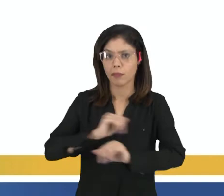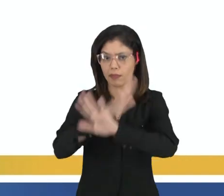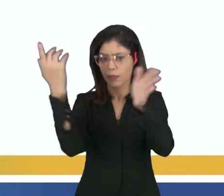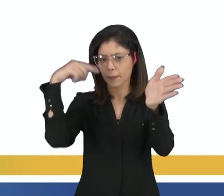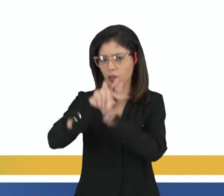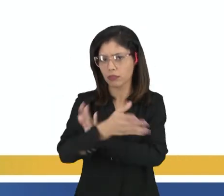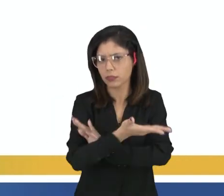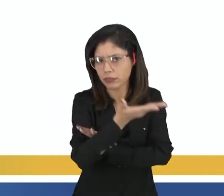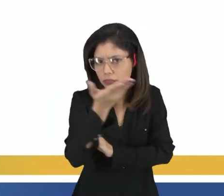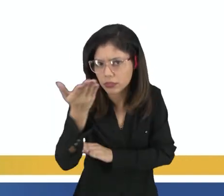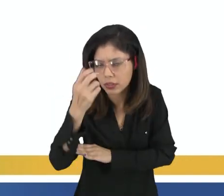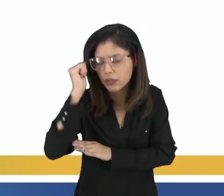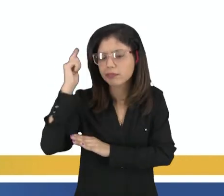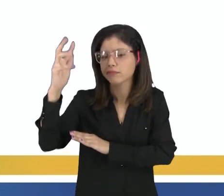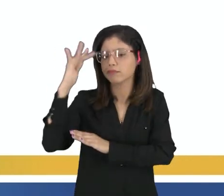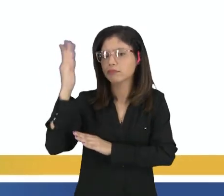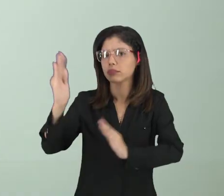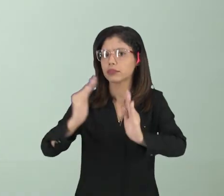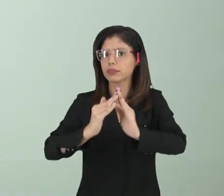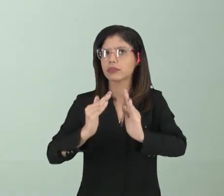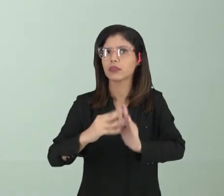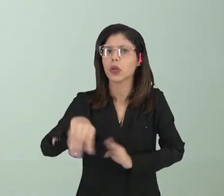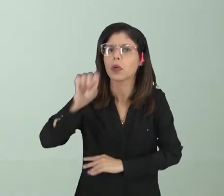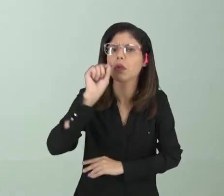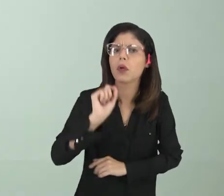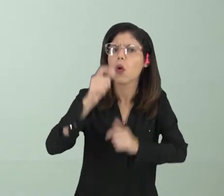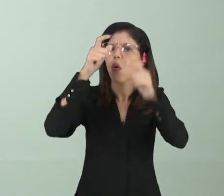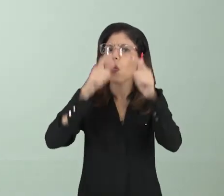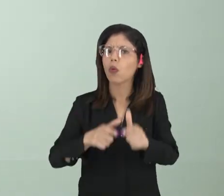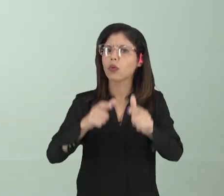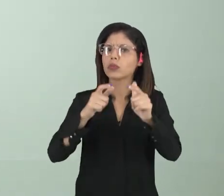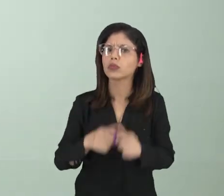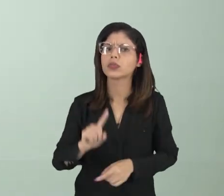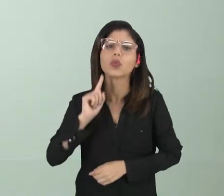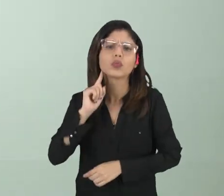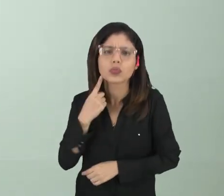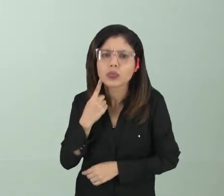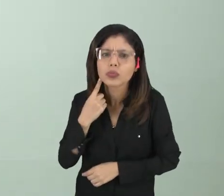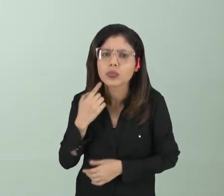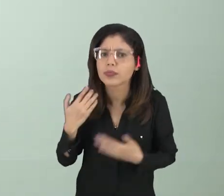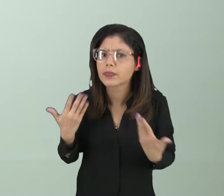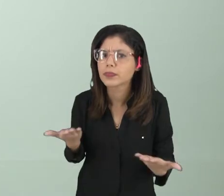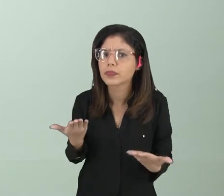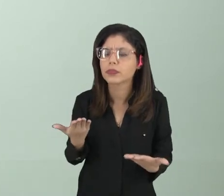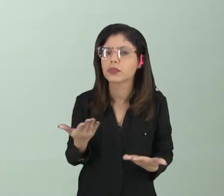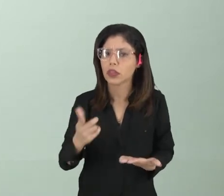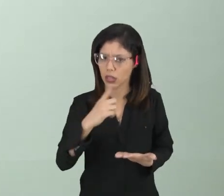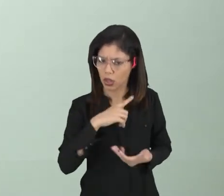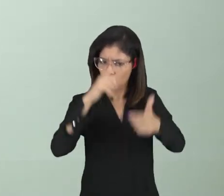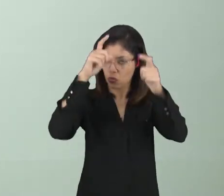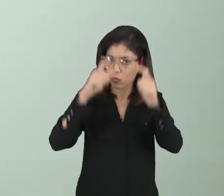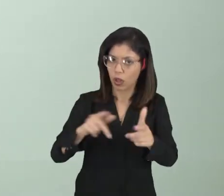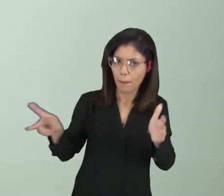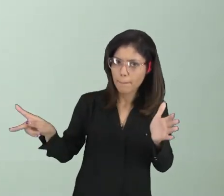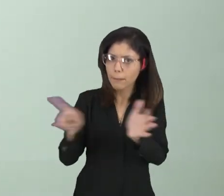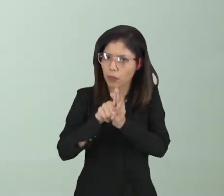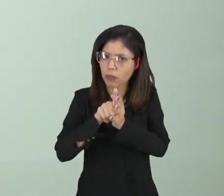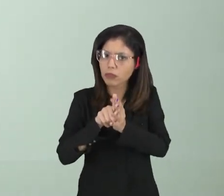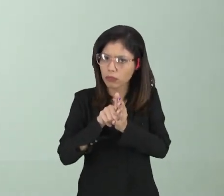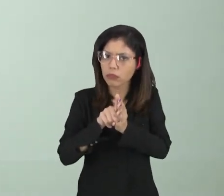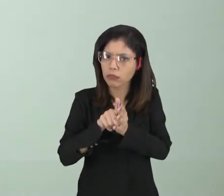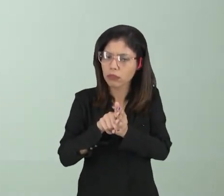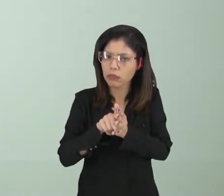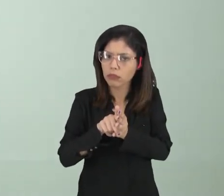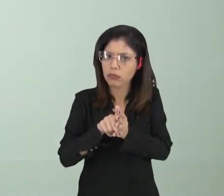uma pergunta para você estar refletindo em casa. Onde é o lixo? Existe um lugar